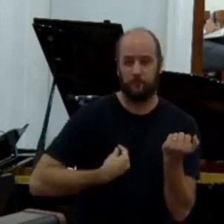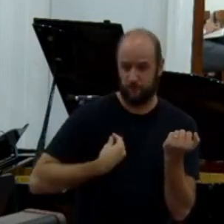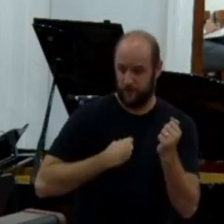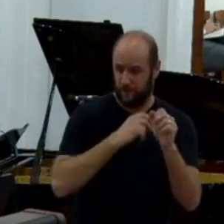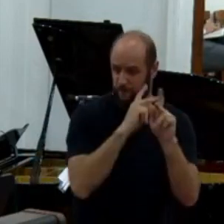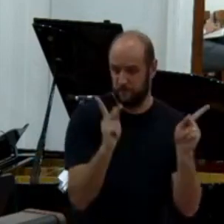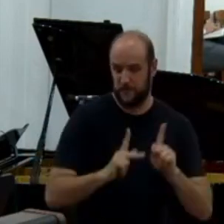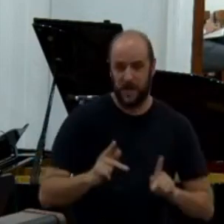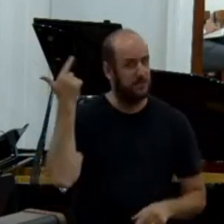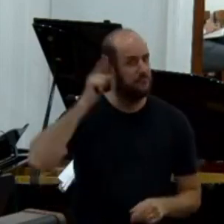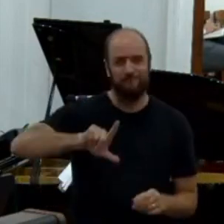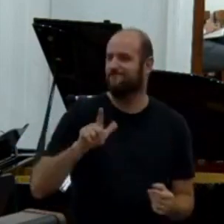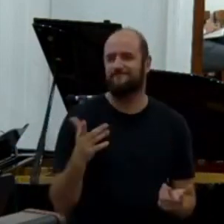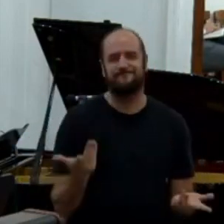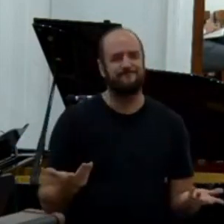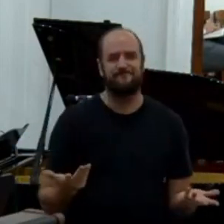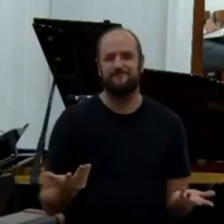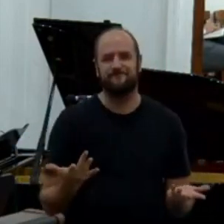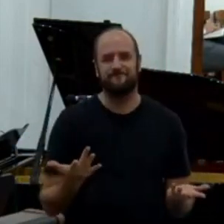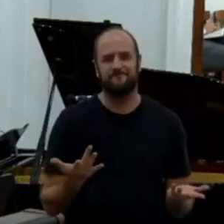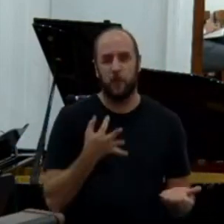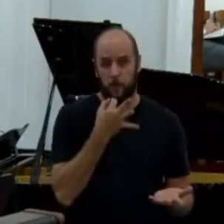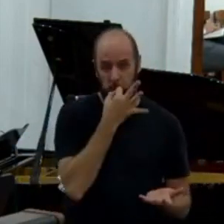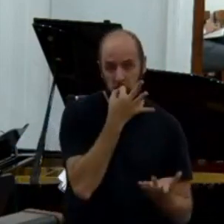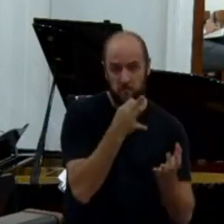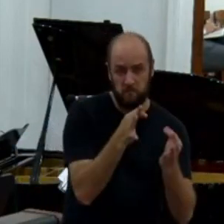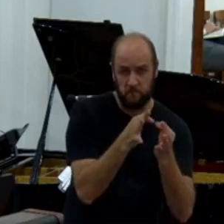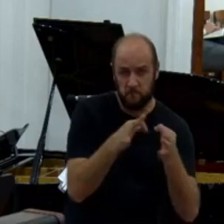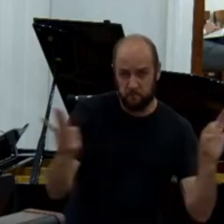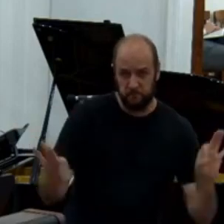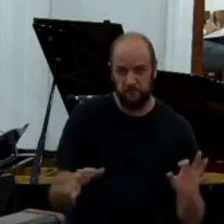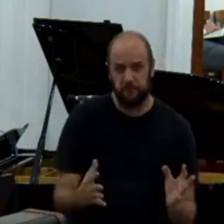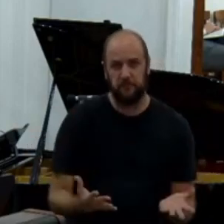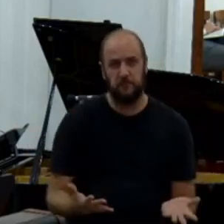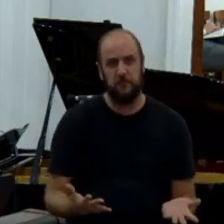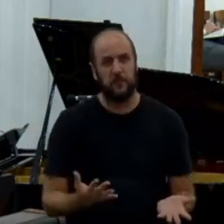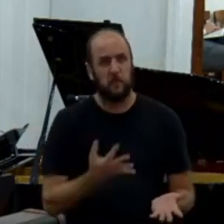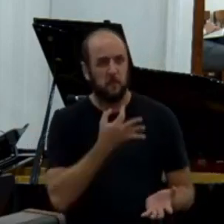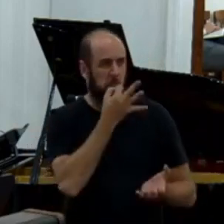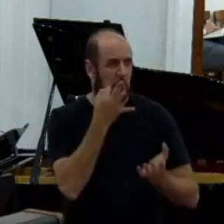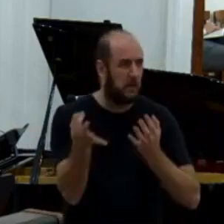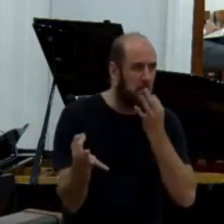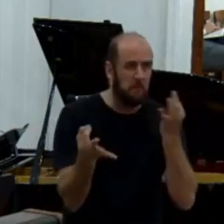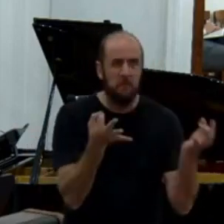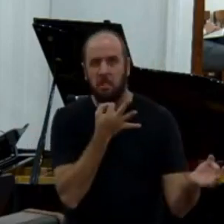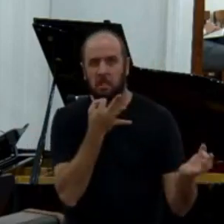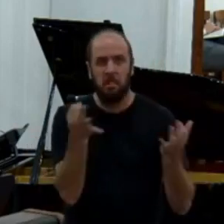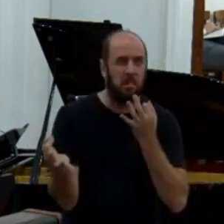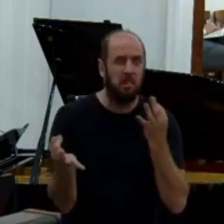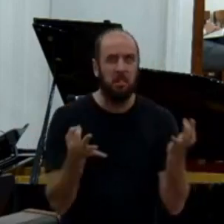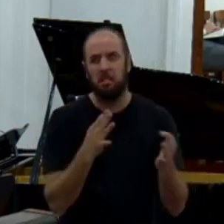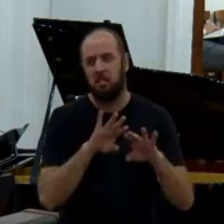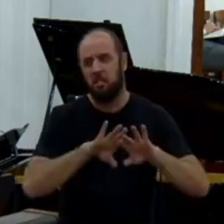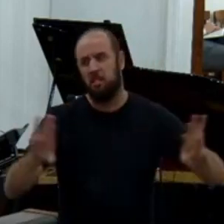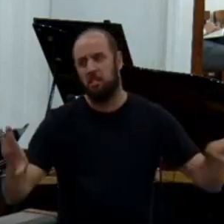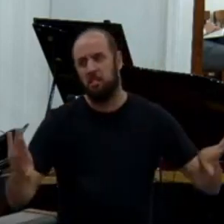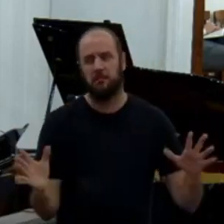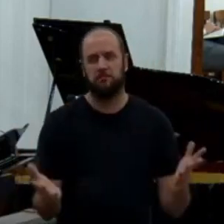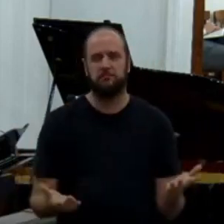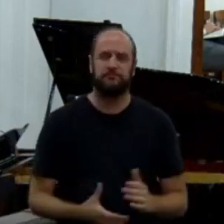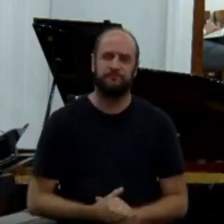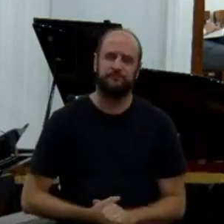de paz. A discordância e as discordâncias levam